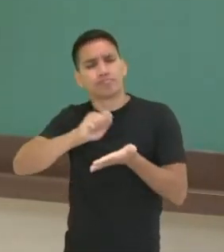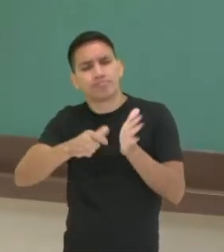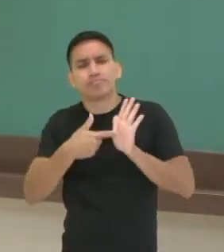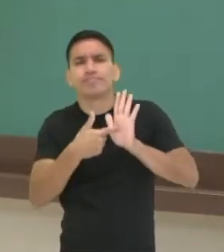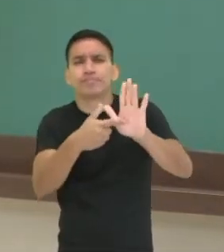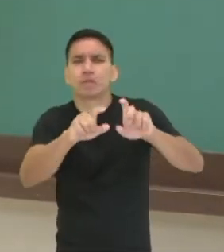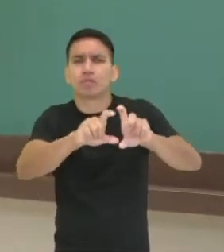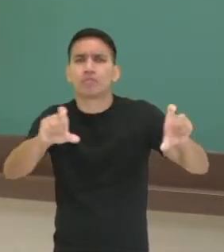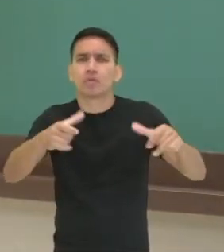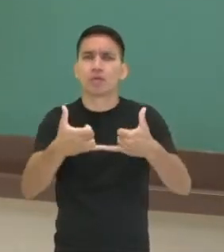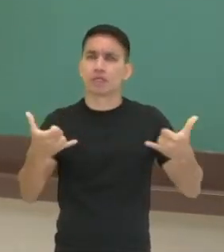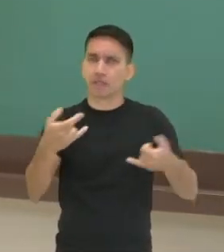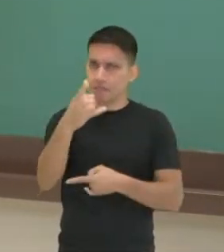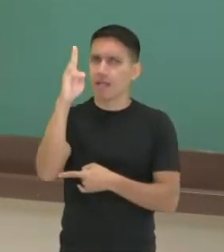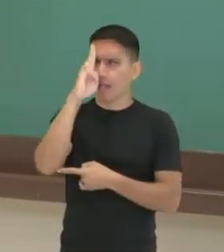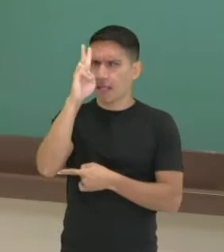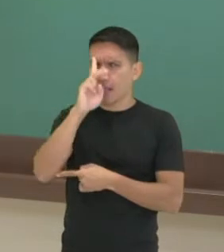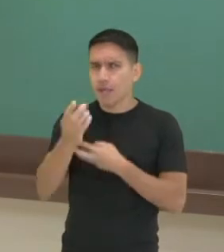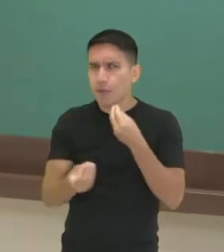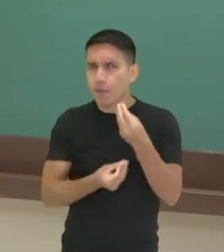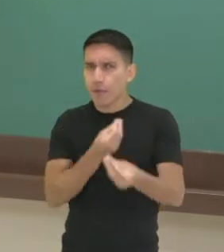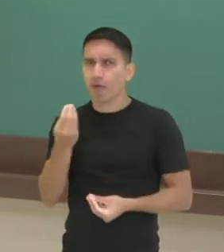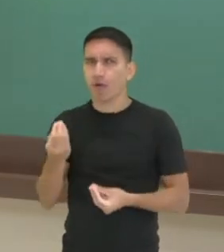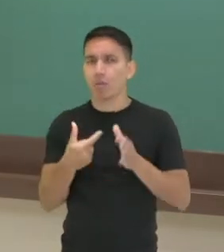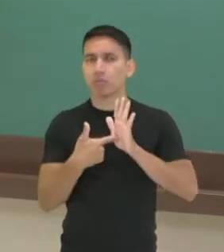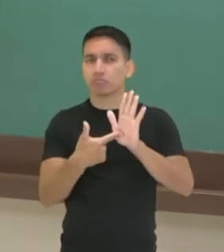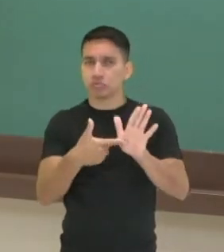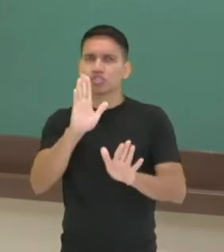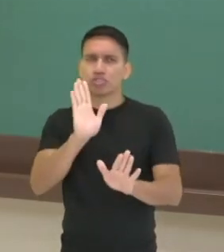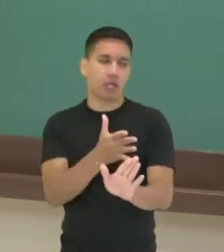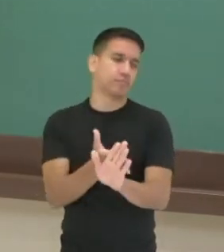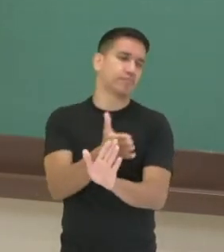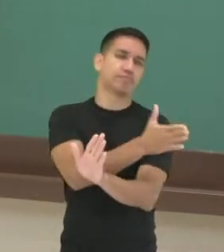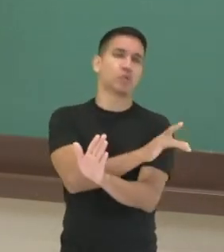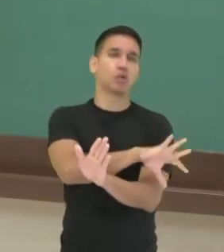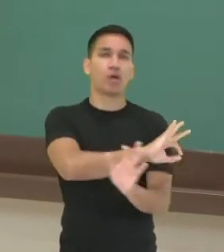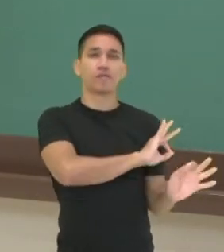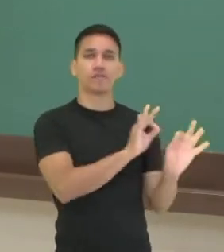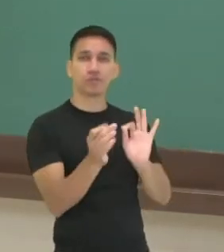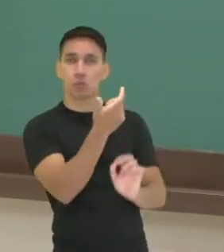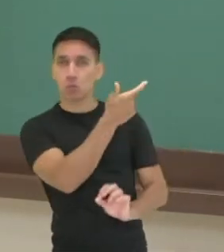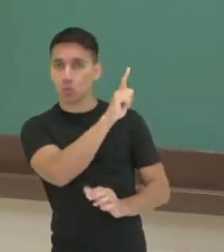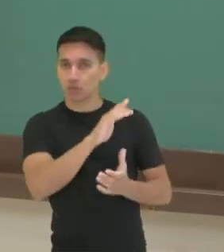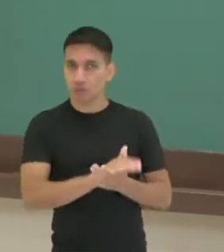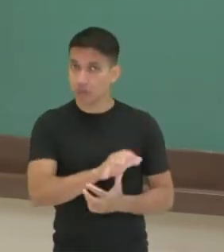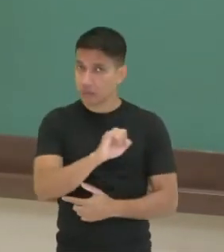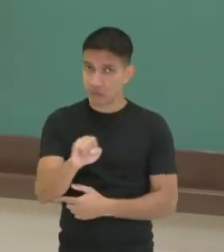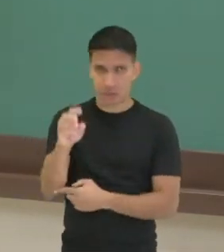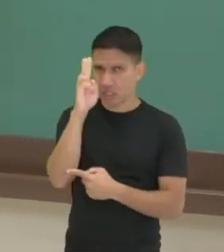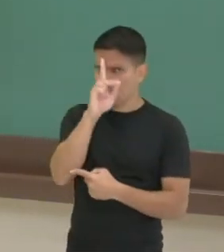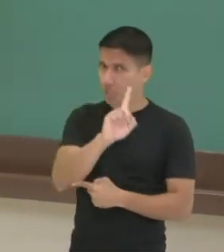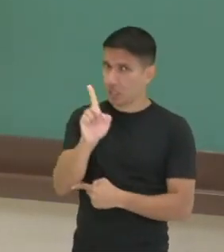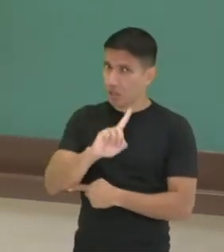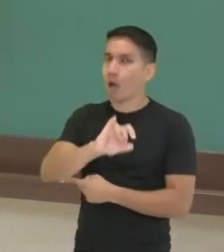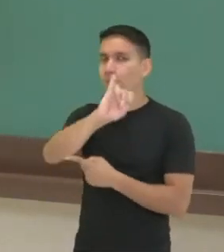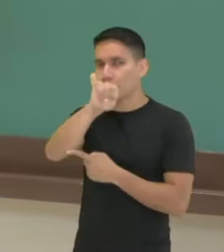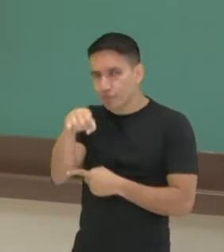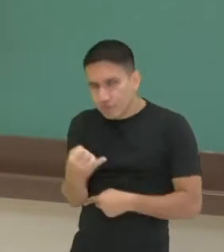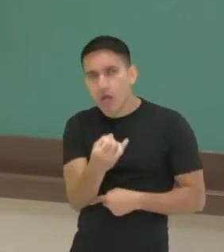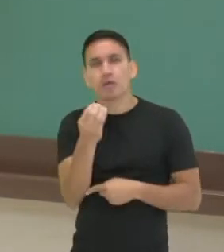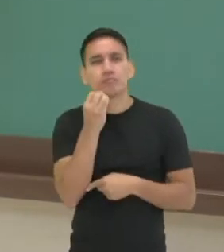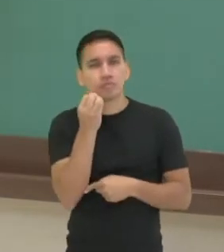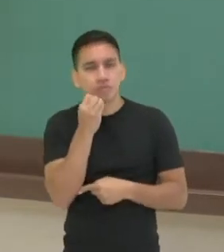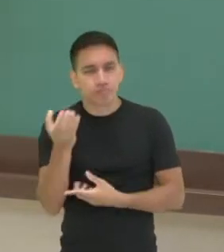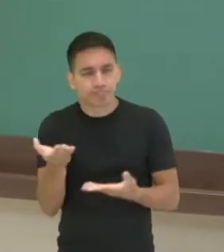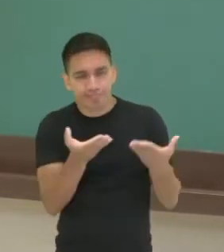a equação da reta? Vocês lembram das formas que a gente já trabalhou nos vídeos anteriores? Se não lembram, aproveitem relembrar